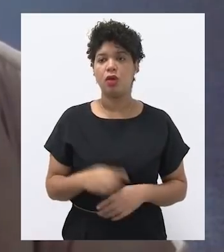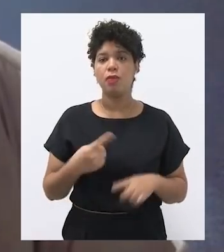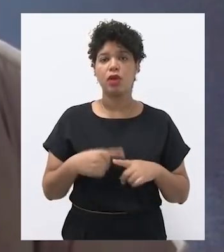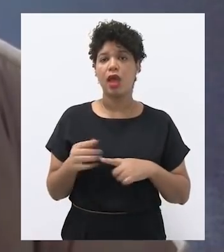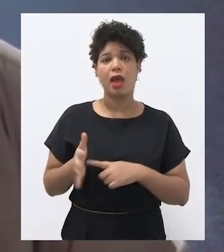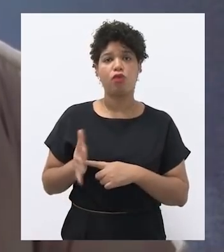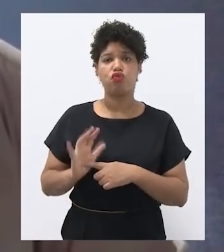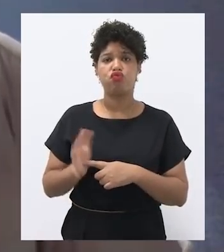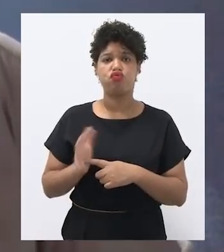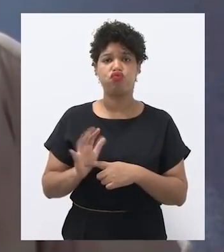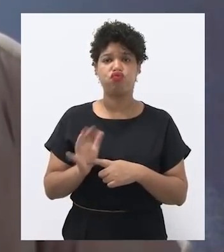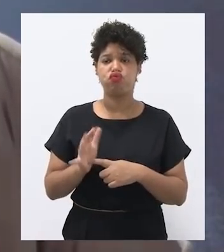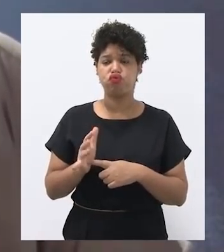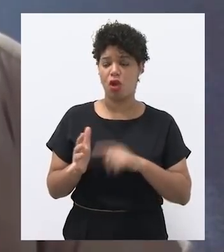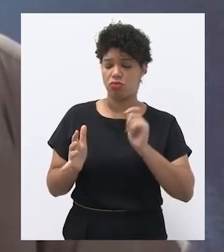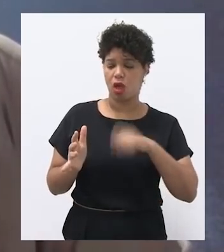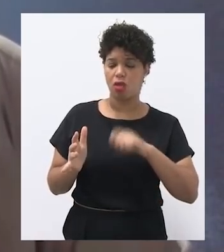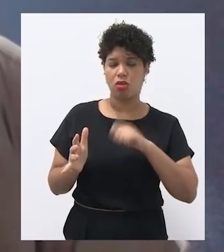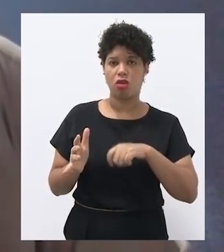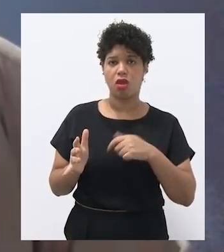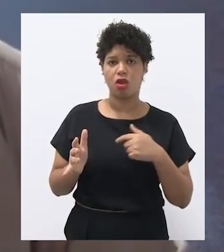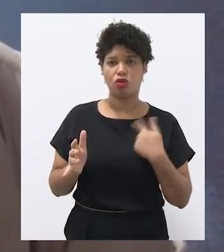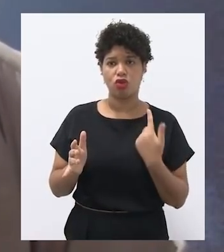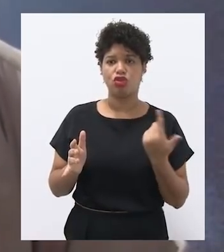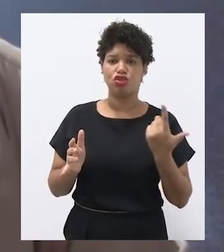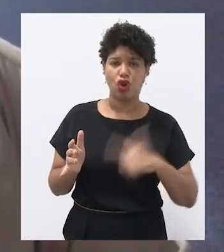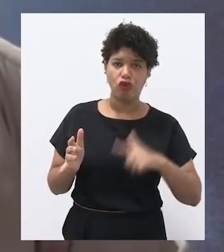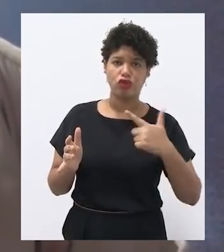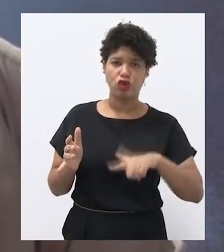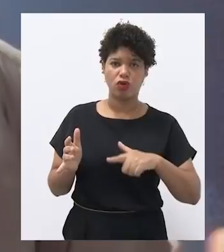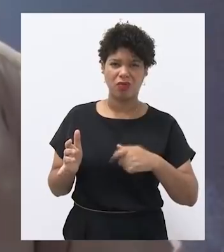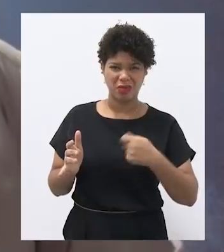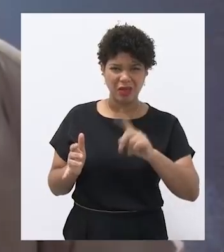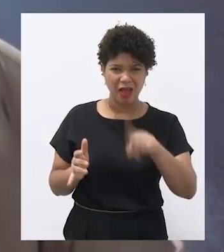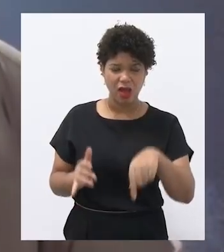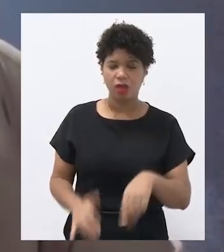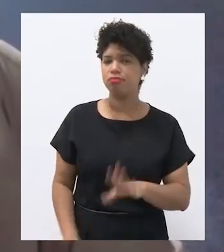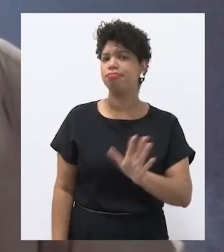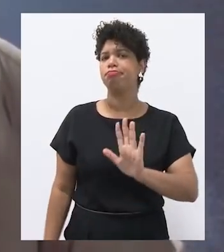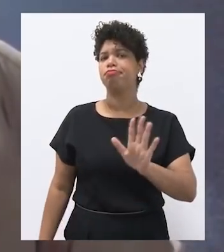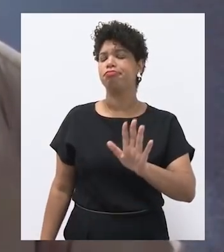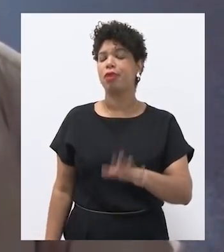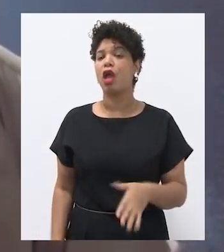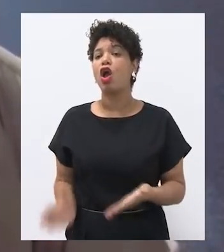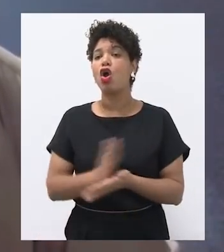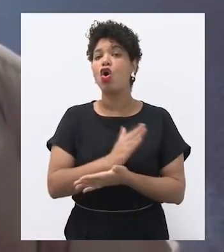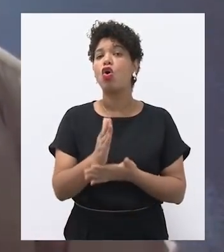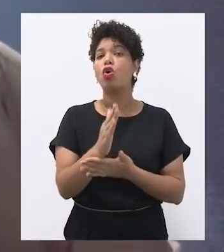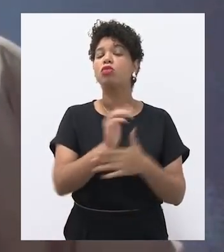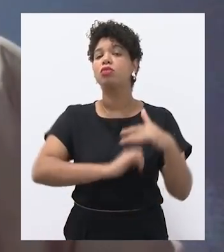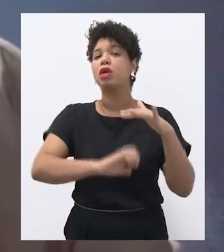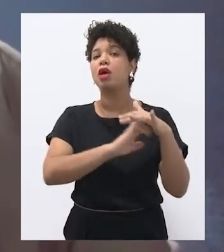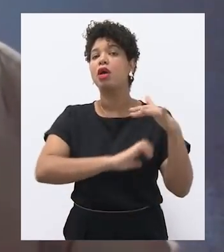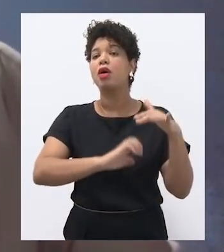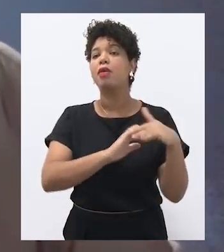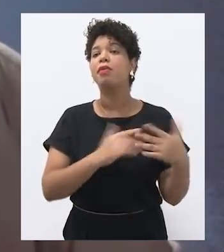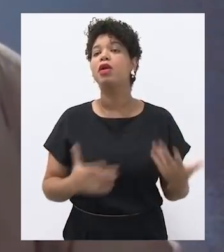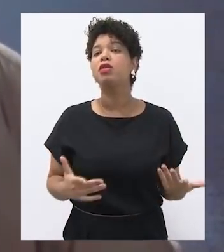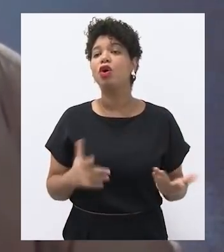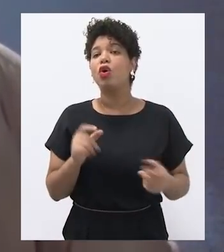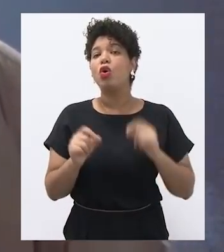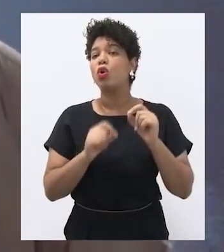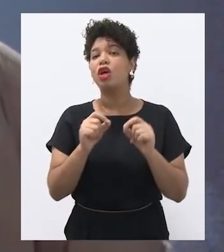tarefas repetitivas. A gente não precisa ficar fazendo essas tarefas. E para muitas empresas, o home office, portanto, ele foi só